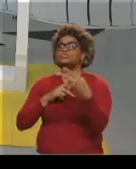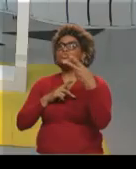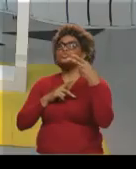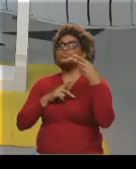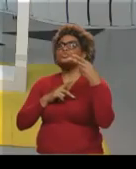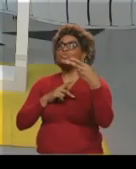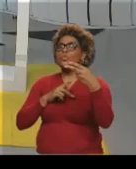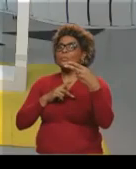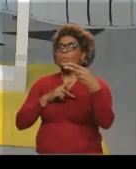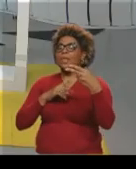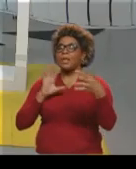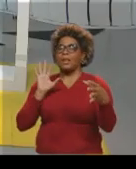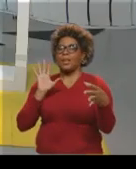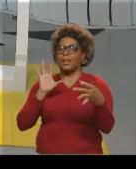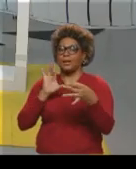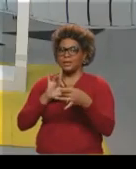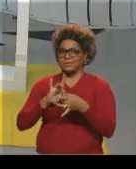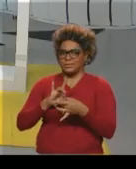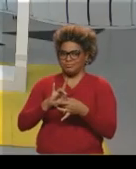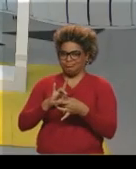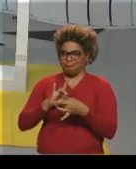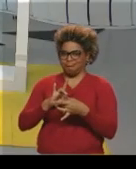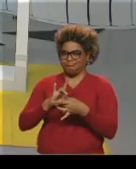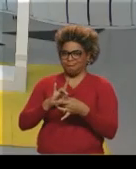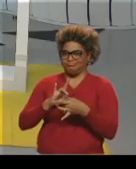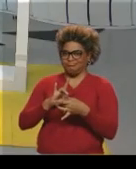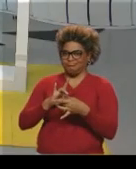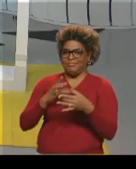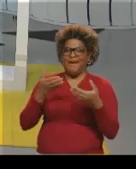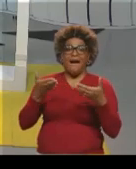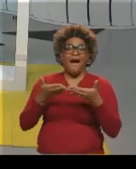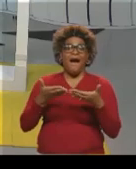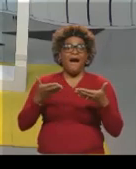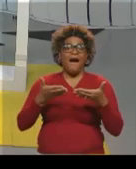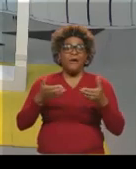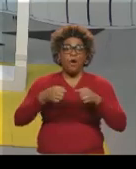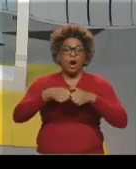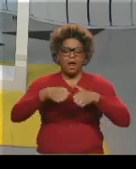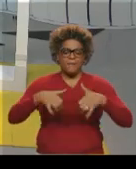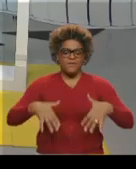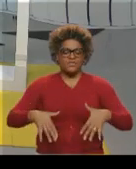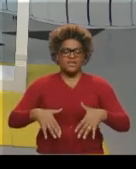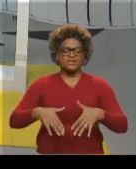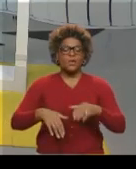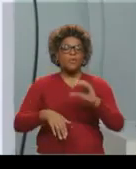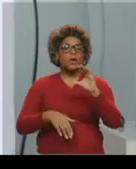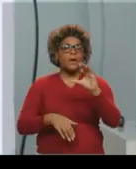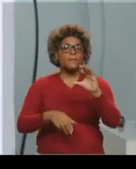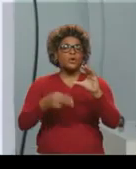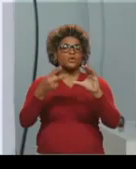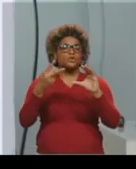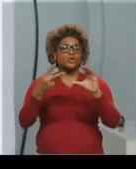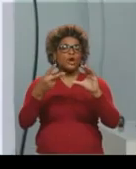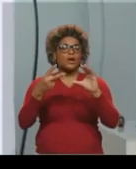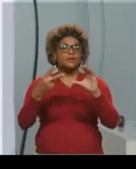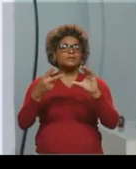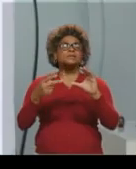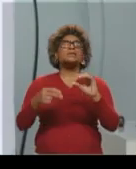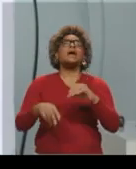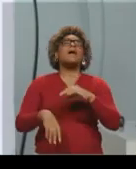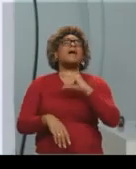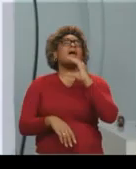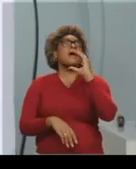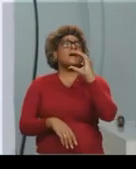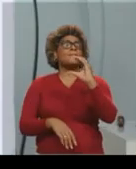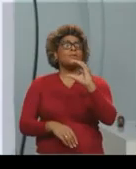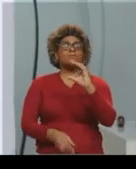Ótimo. Agora vamos para as ramificações. No carbono 2 e 3 nós temos ramificação.